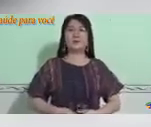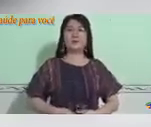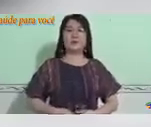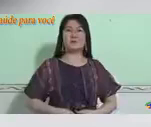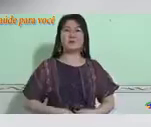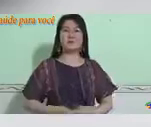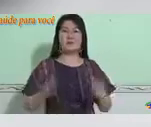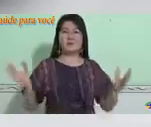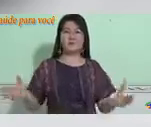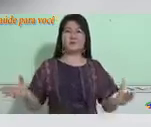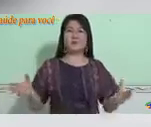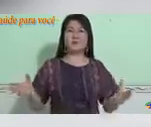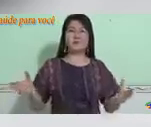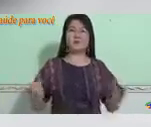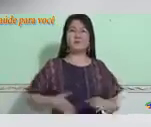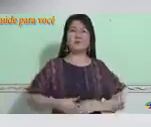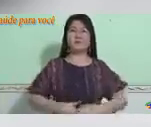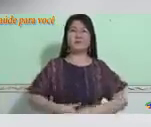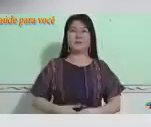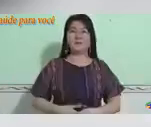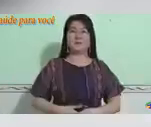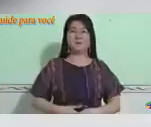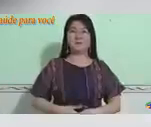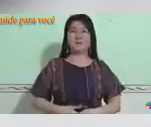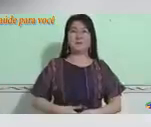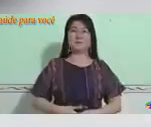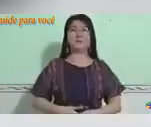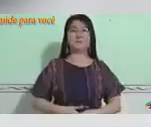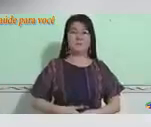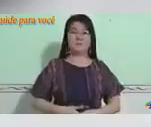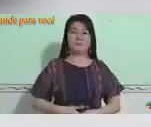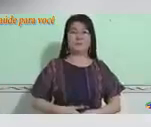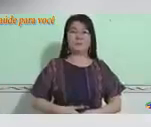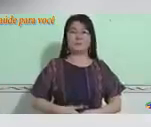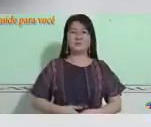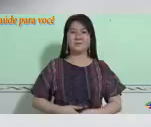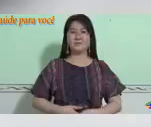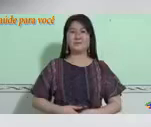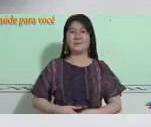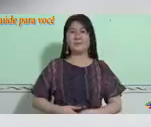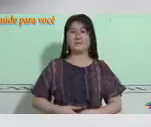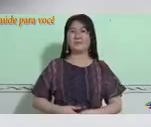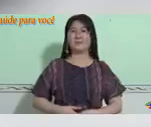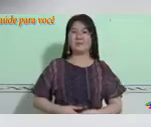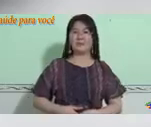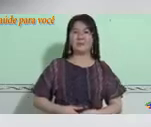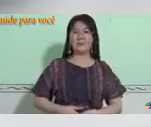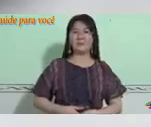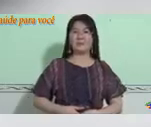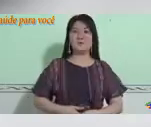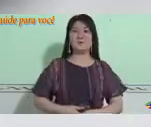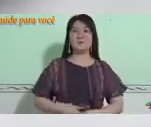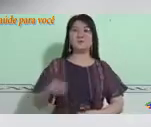ou exagerador do útero, ponto e vírgula, sangramento vaginal de colorais em vermelho vivo ou marrom escuro, ponto e vírgula,